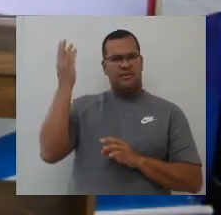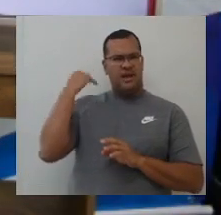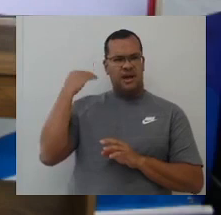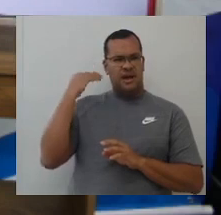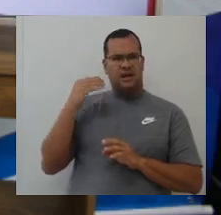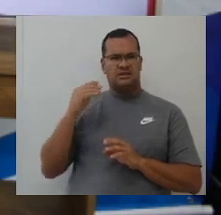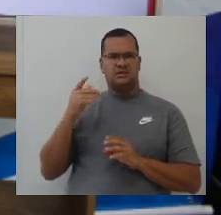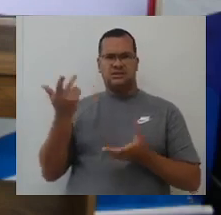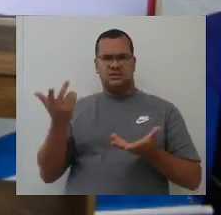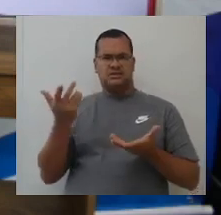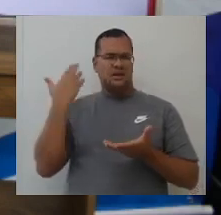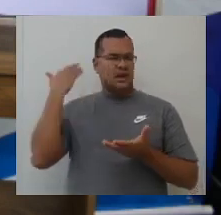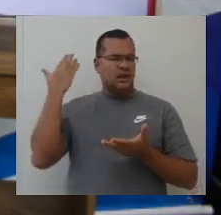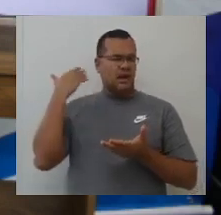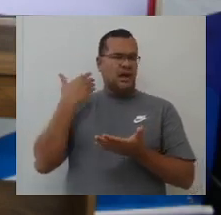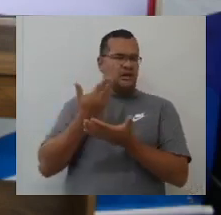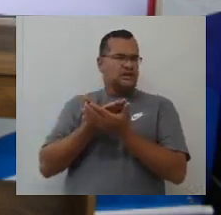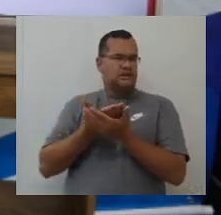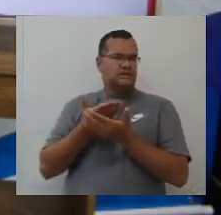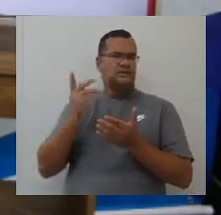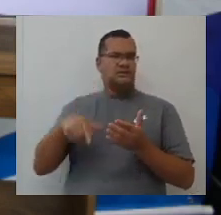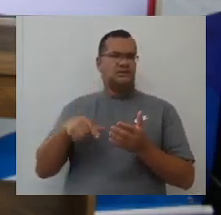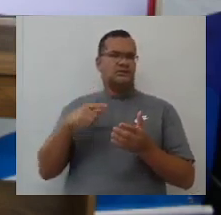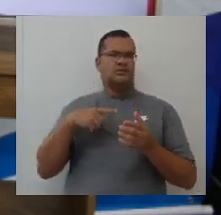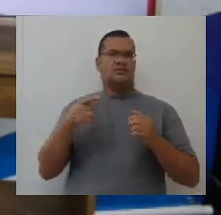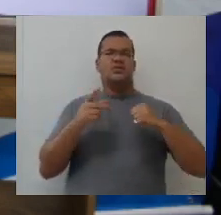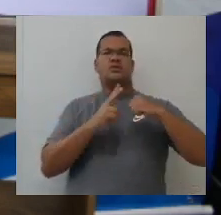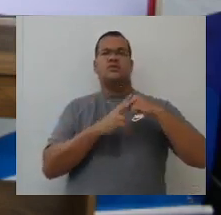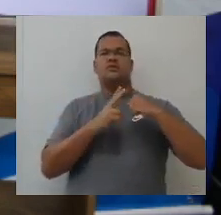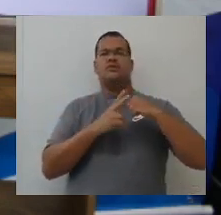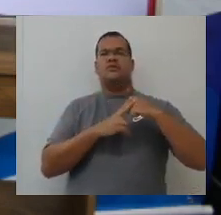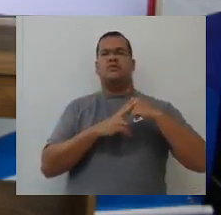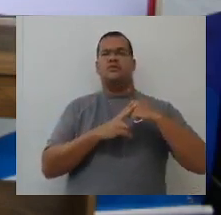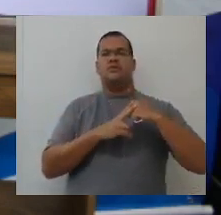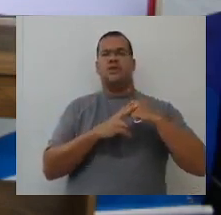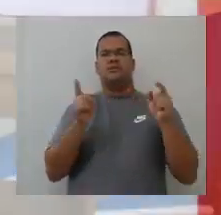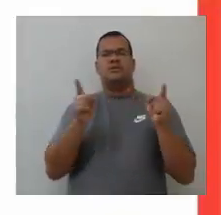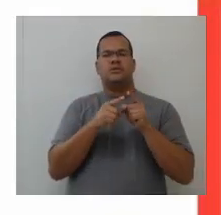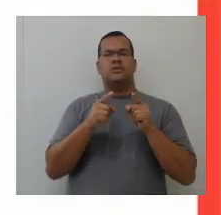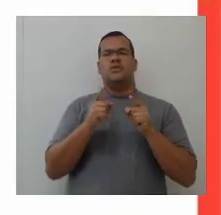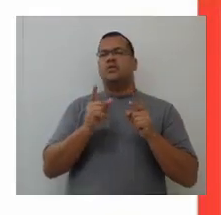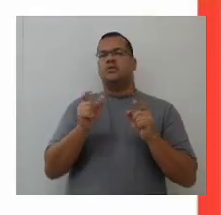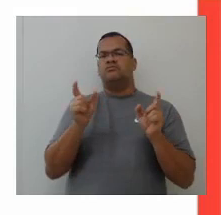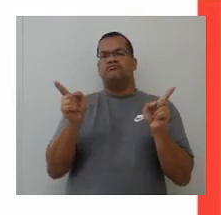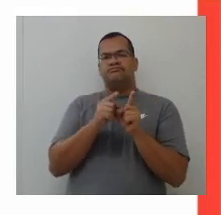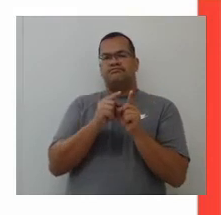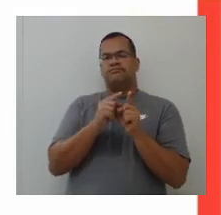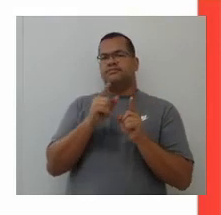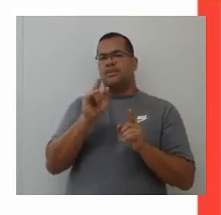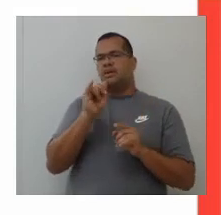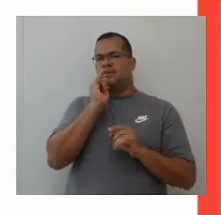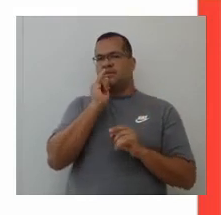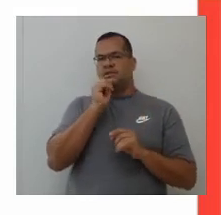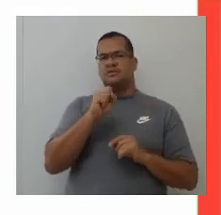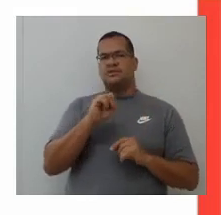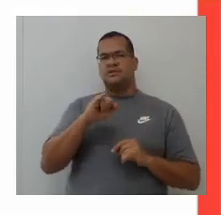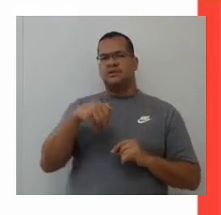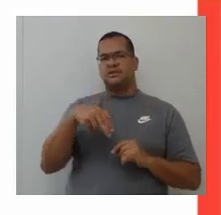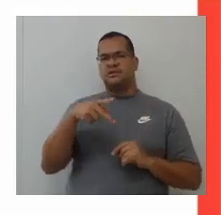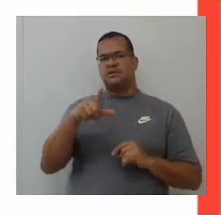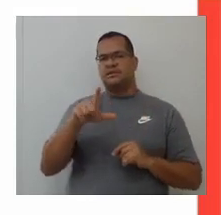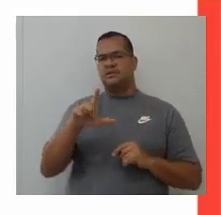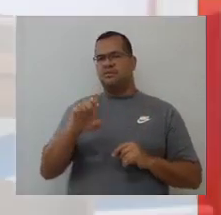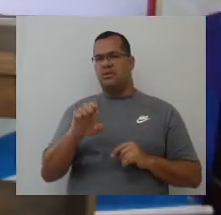eu posso abreviar o verbo auxiliar com a partícula negativa? Vamos pegar o simple present como um